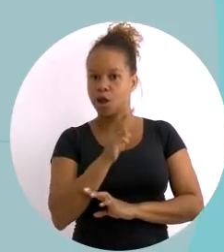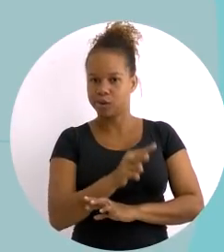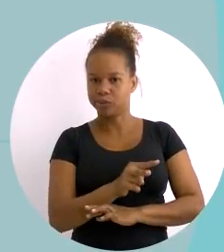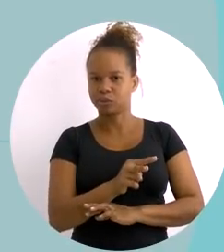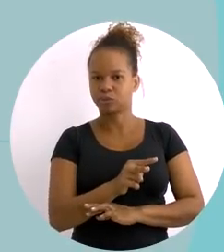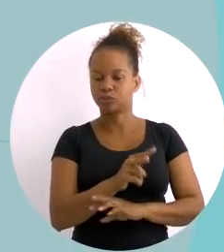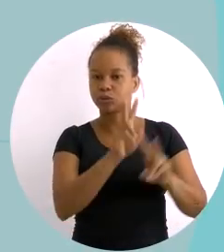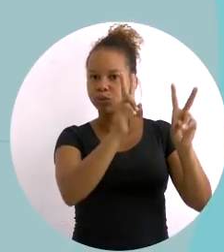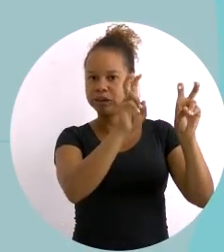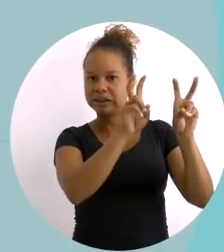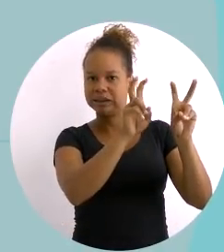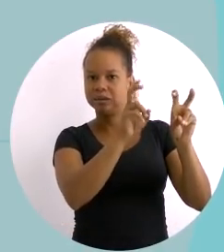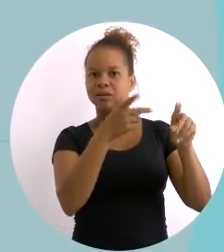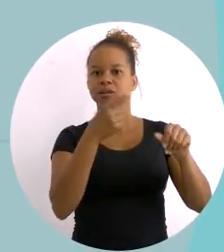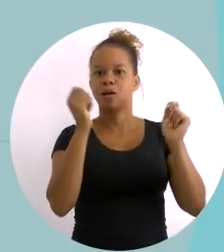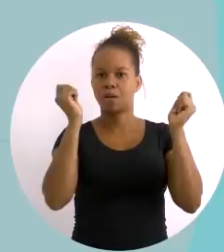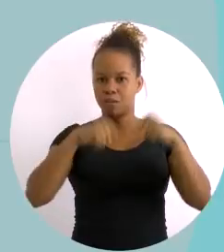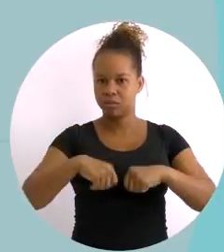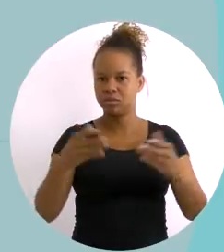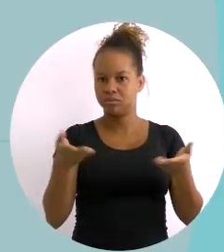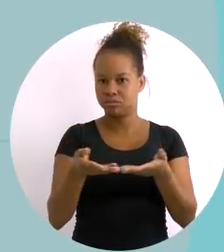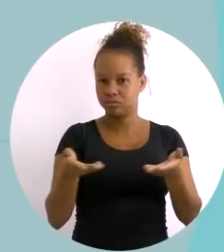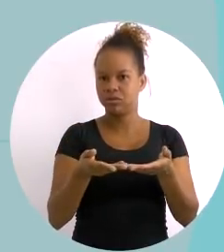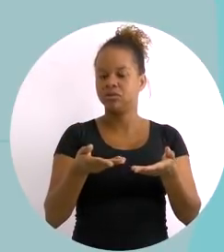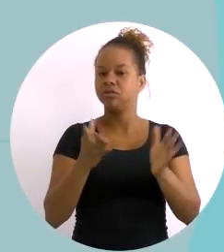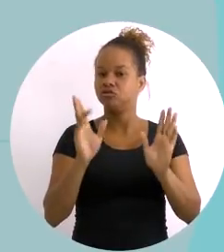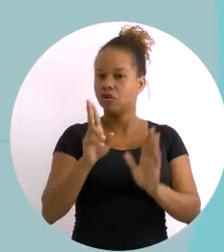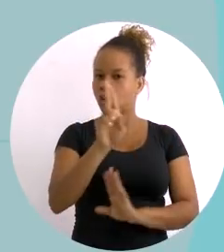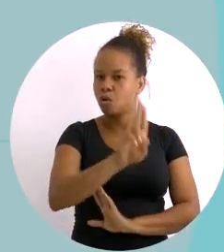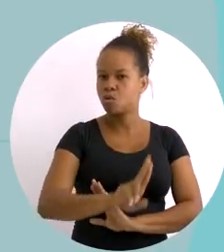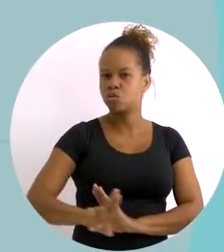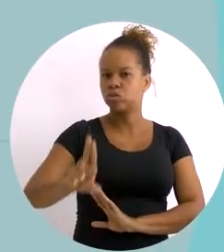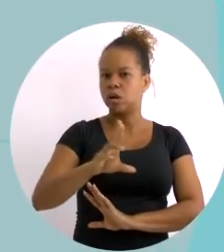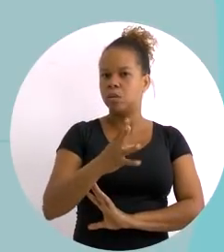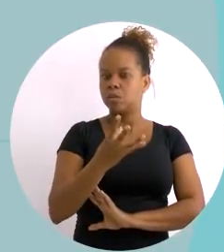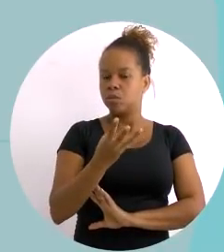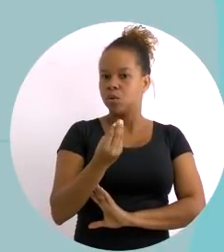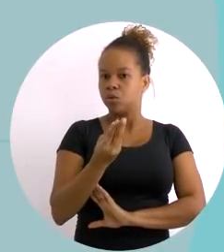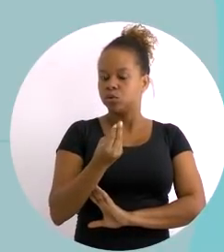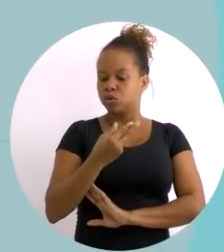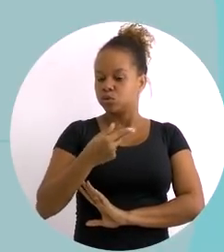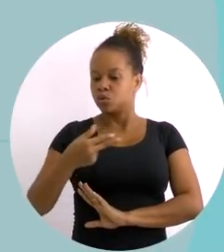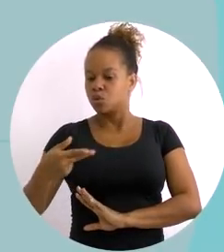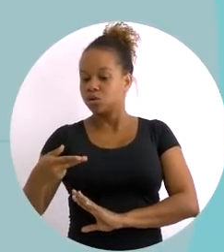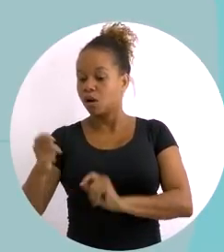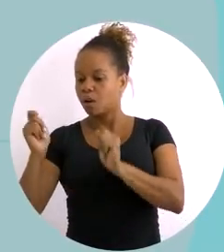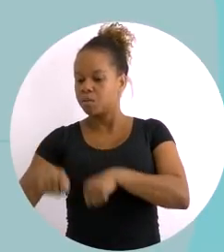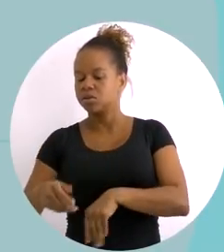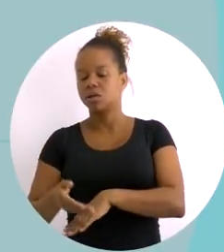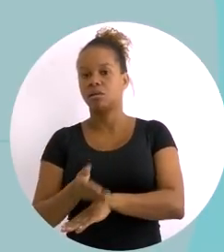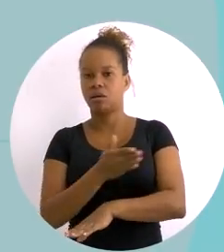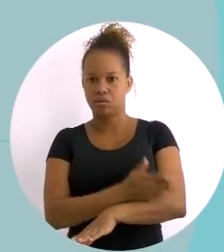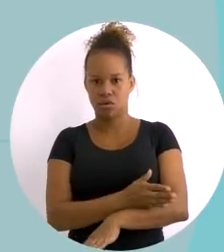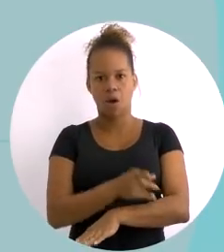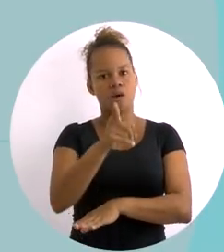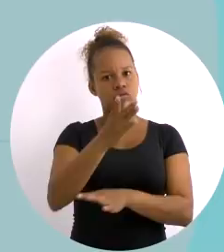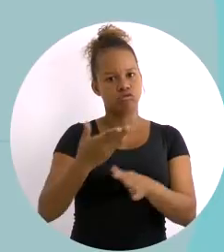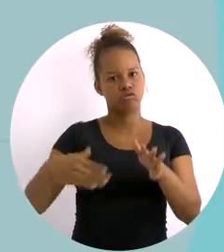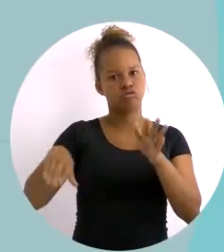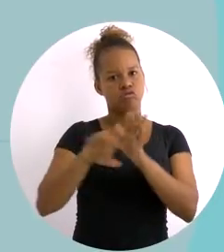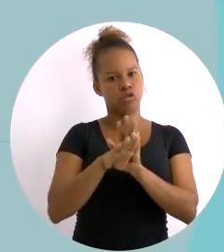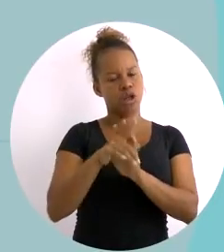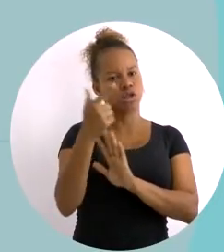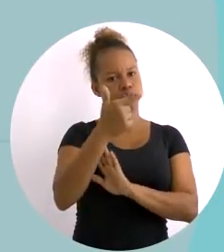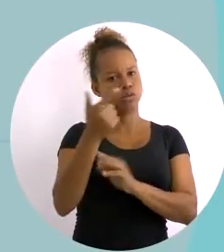o tema dessa nossa competência já vai utilizar muito do que nós vimos na competência anterior. Vocês já chegam a essa